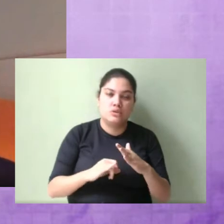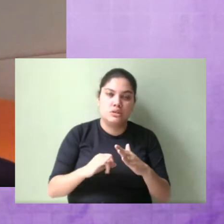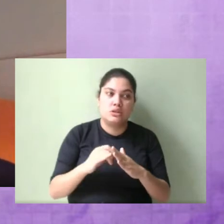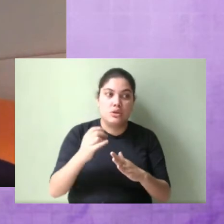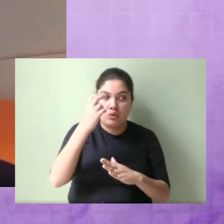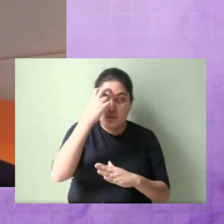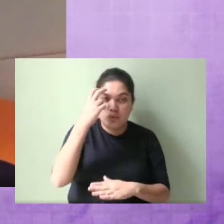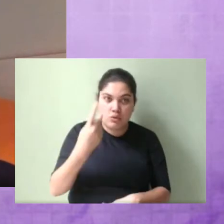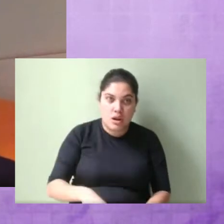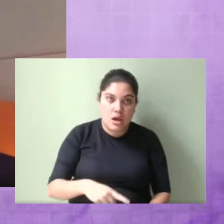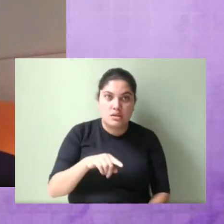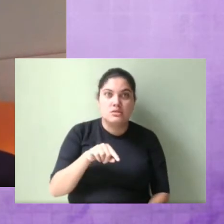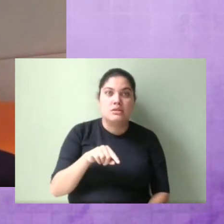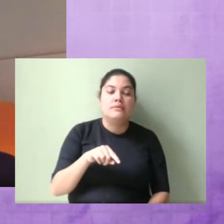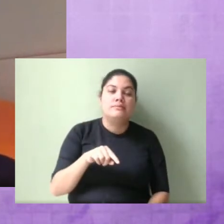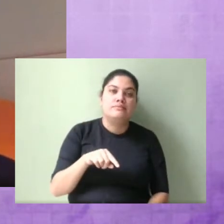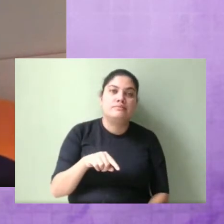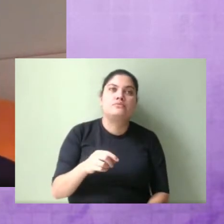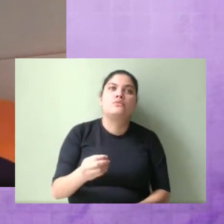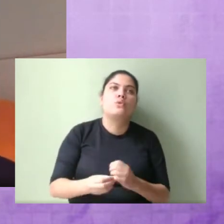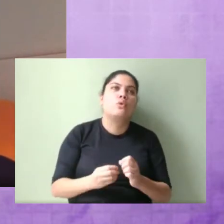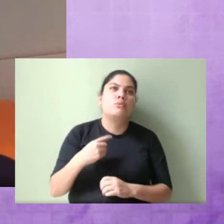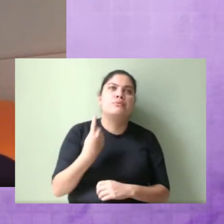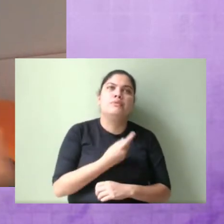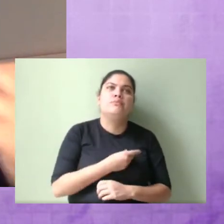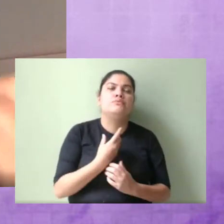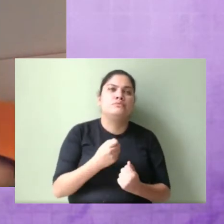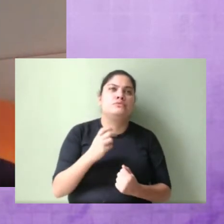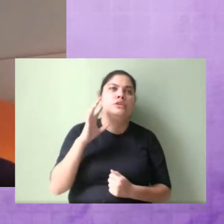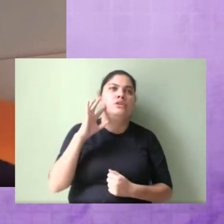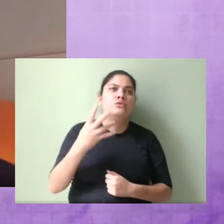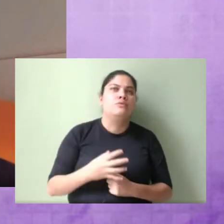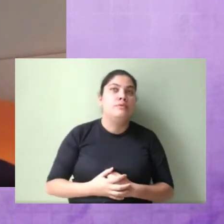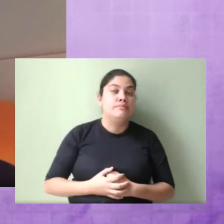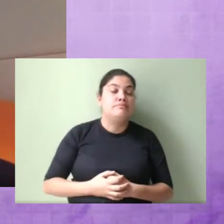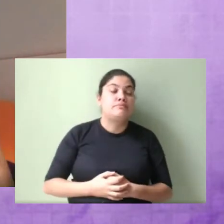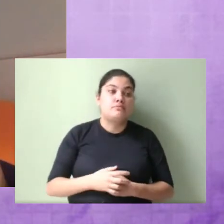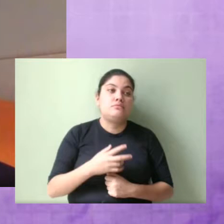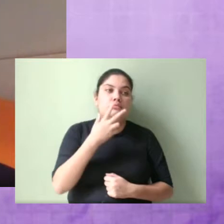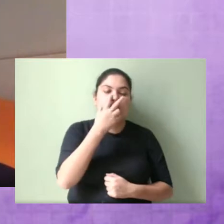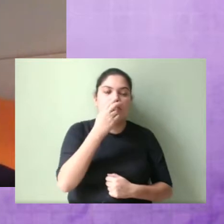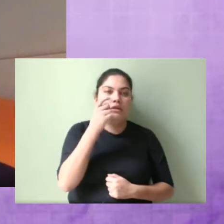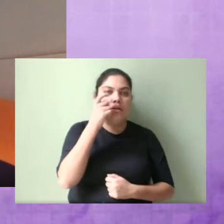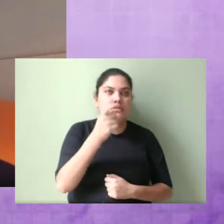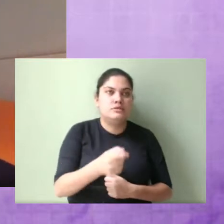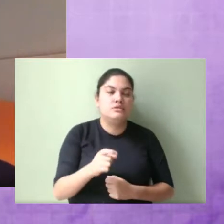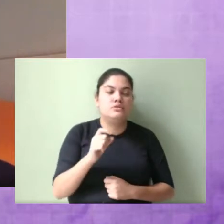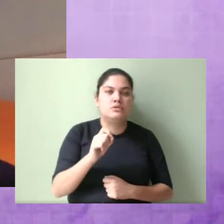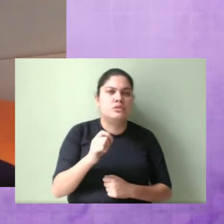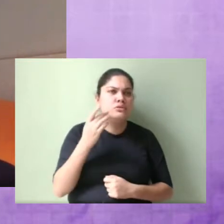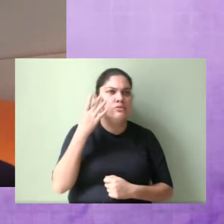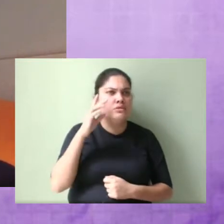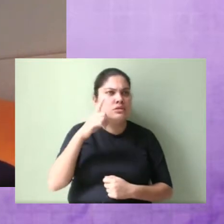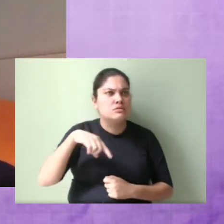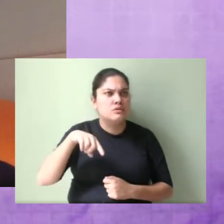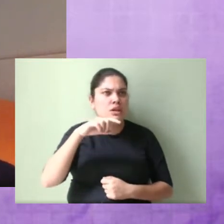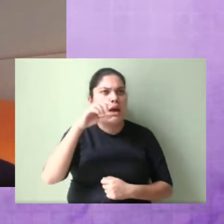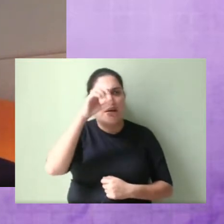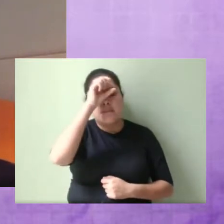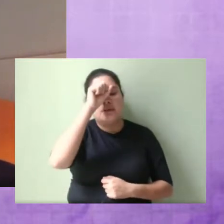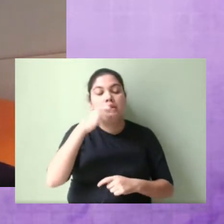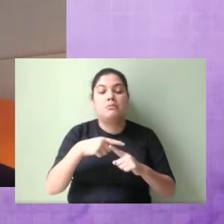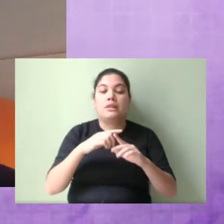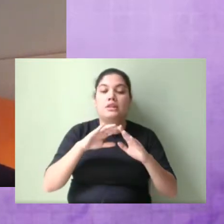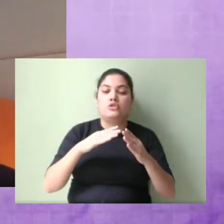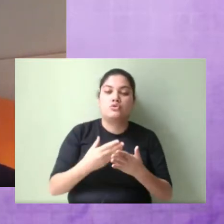vamos considerar violação, criar uma forma de deixar isso claro para a instituição, que a nossa cultura aqui dentro será essa, e